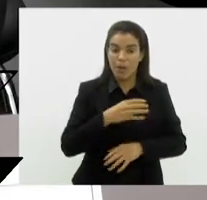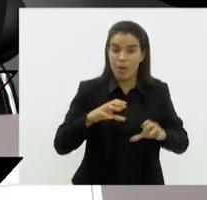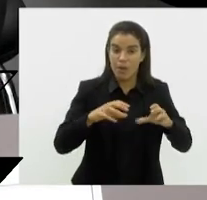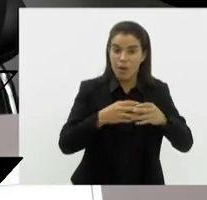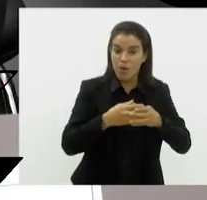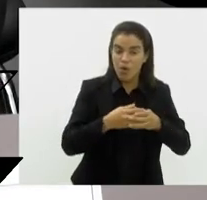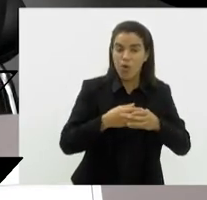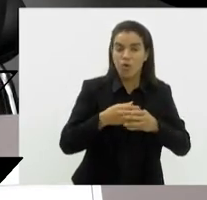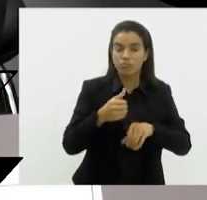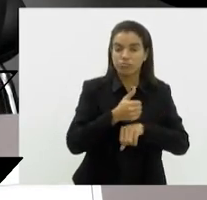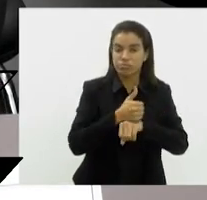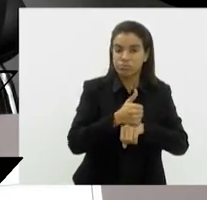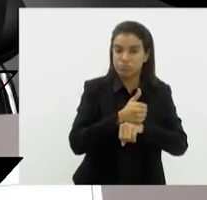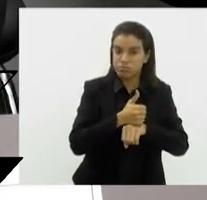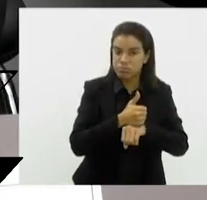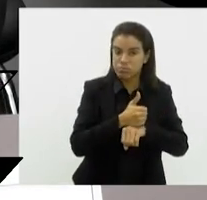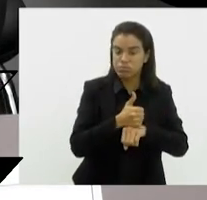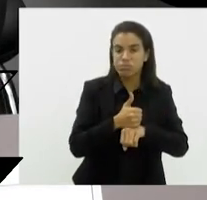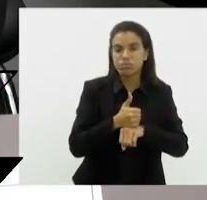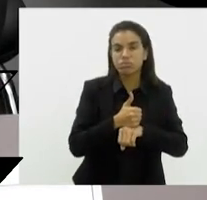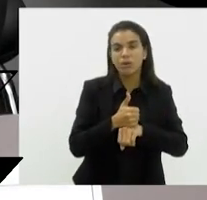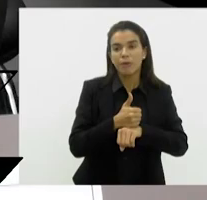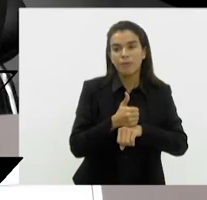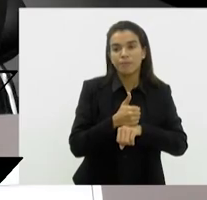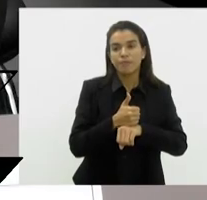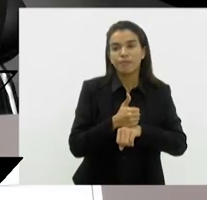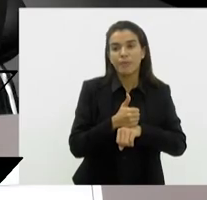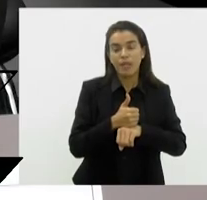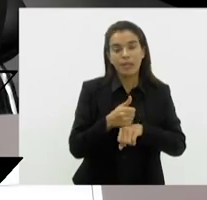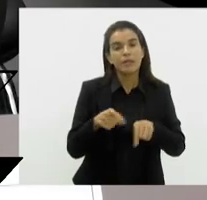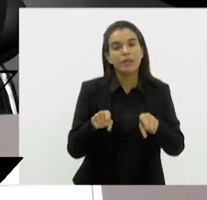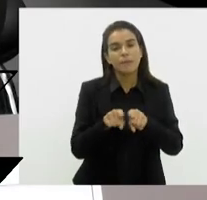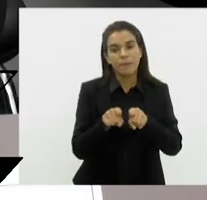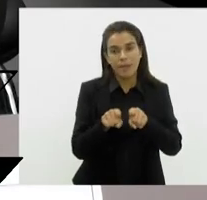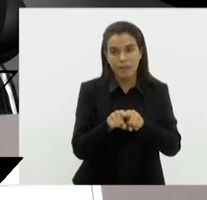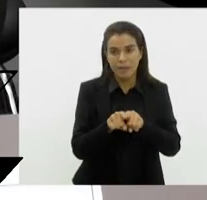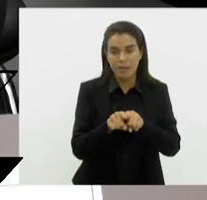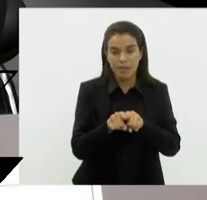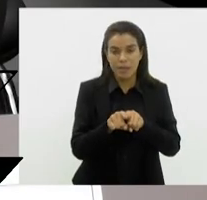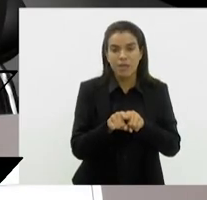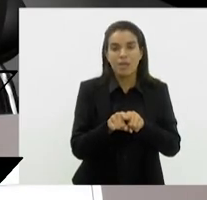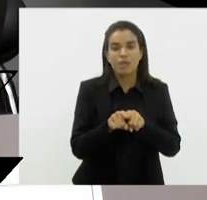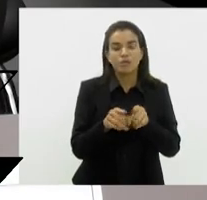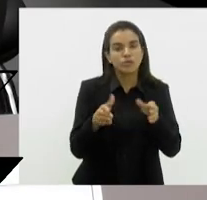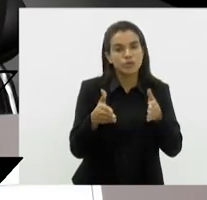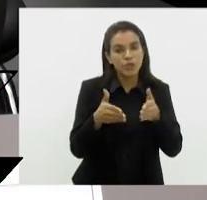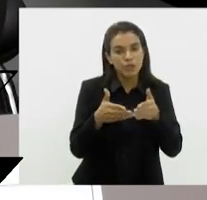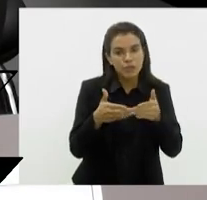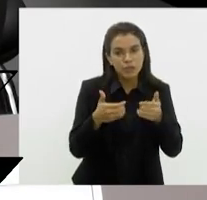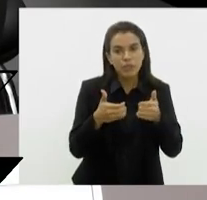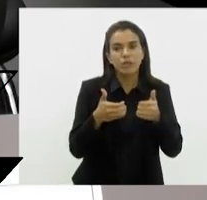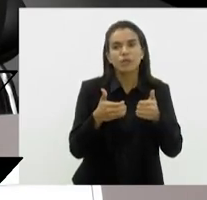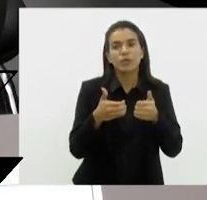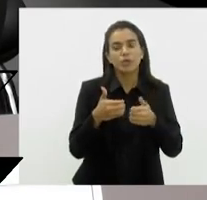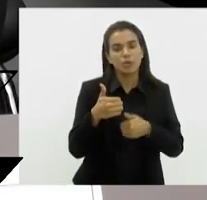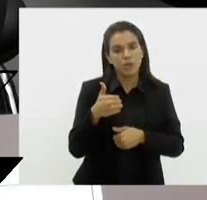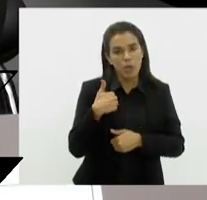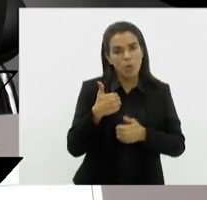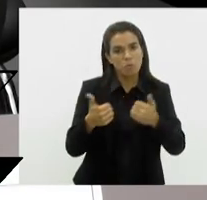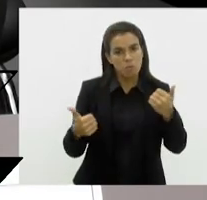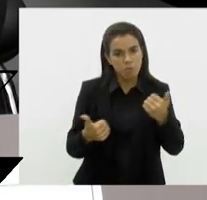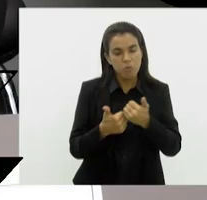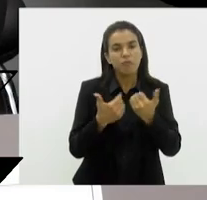arguí o entendimento que Vossa Excelência participaram, tanto aqui, trazendo aqui para dizer que eu levantei isso